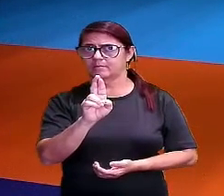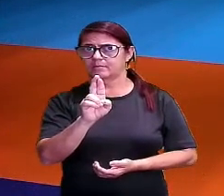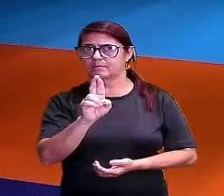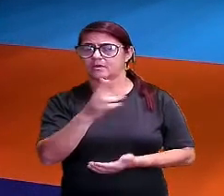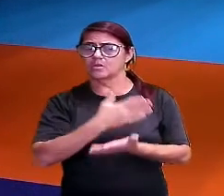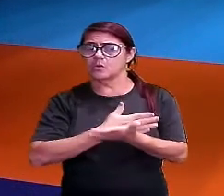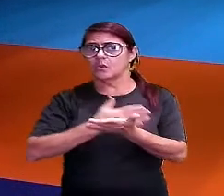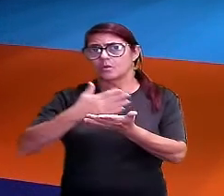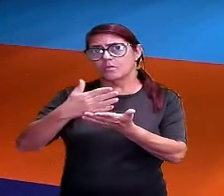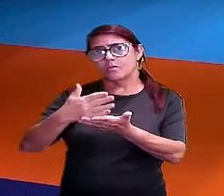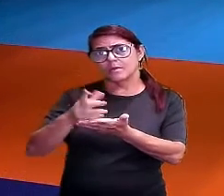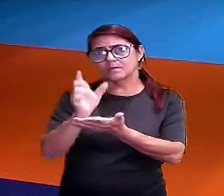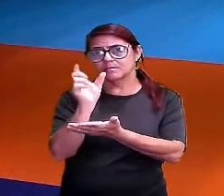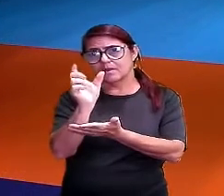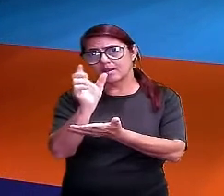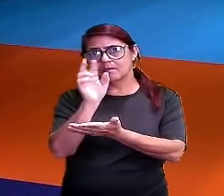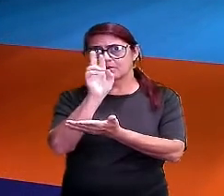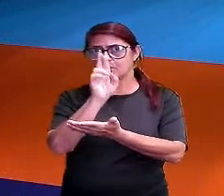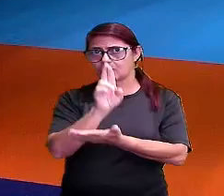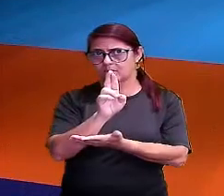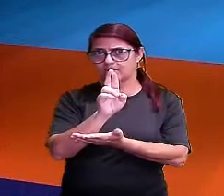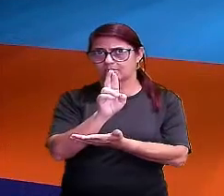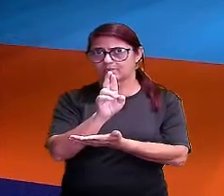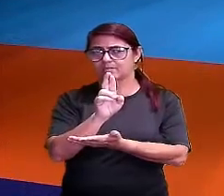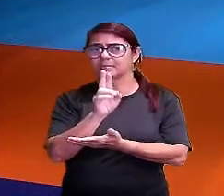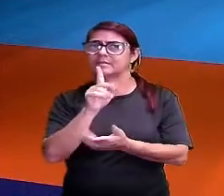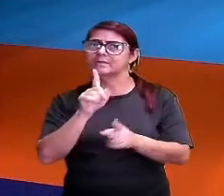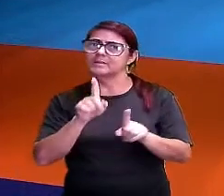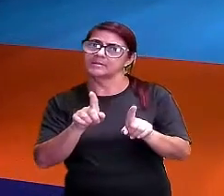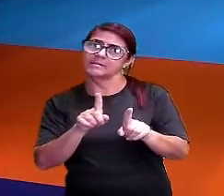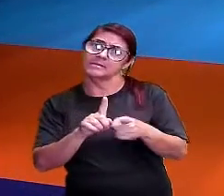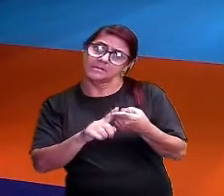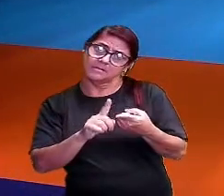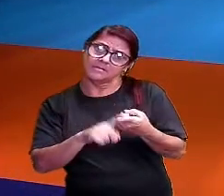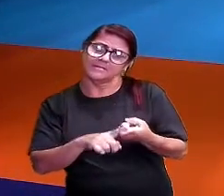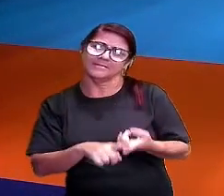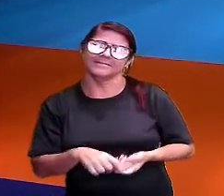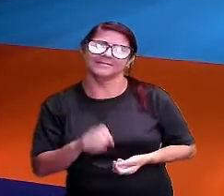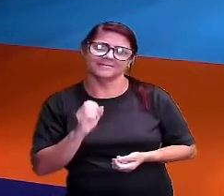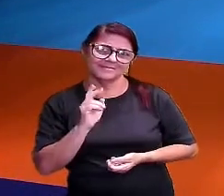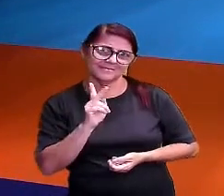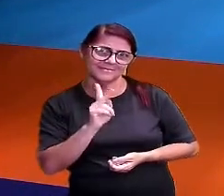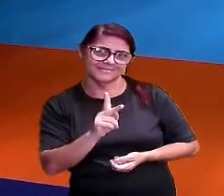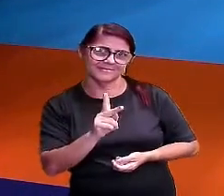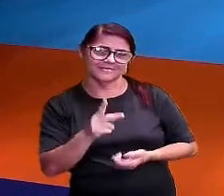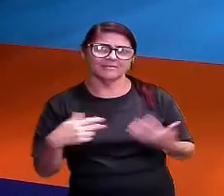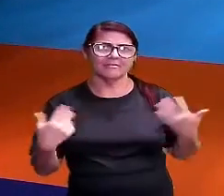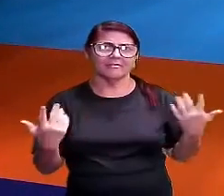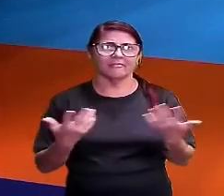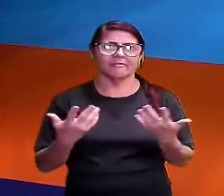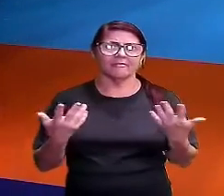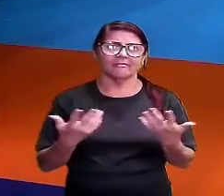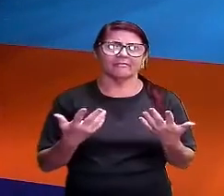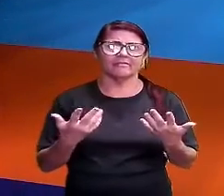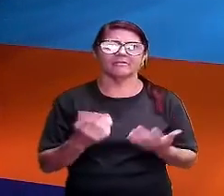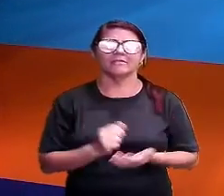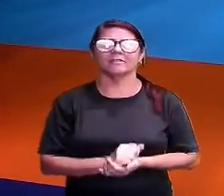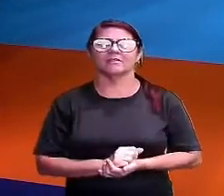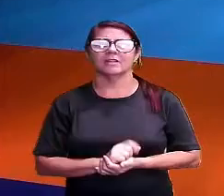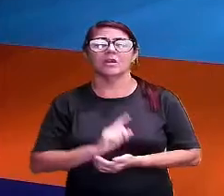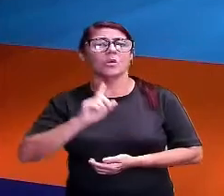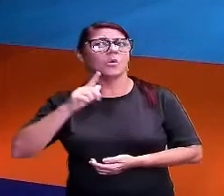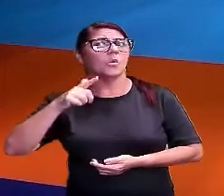início de palavra, um R também, tá certo? Então, agora a gente vai para